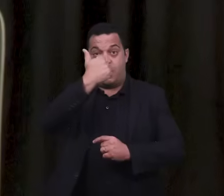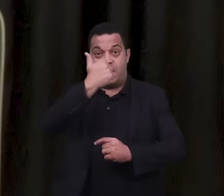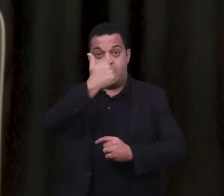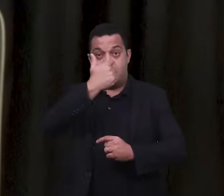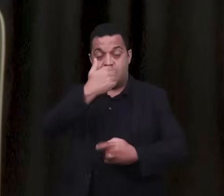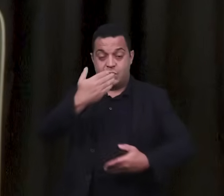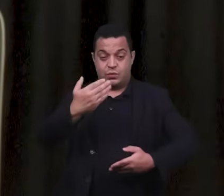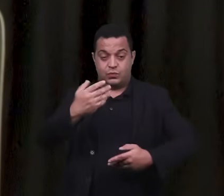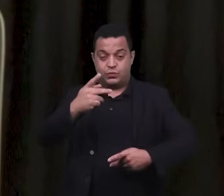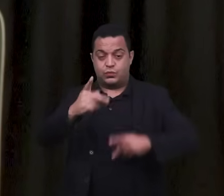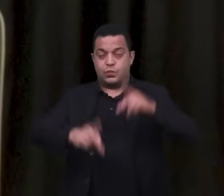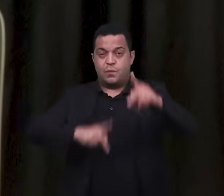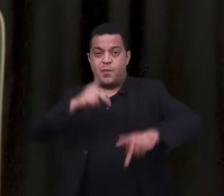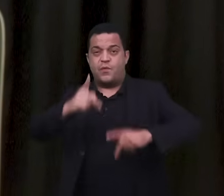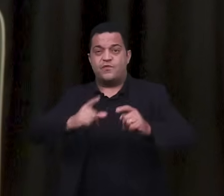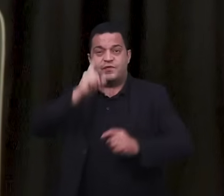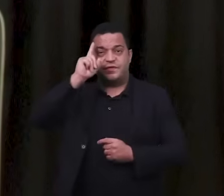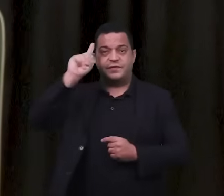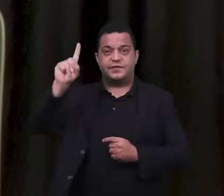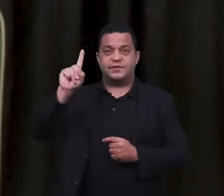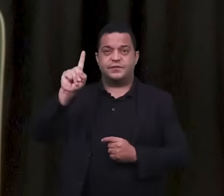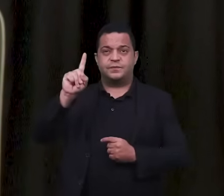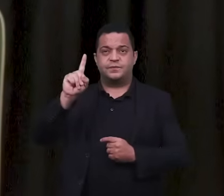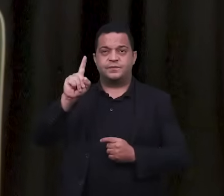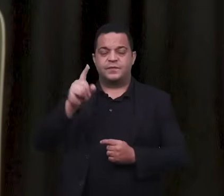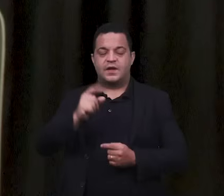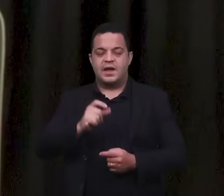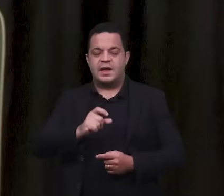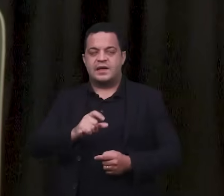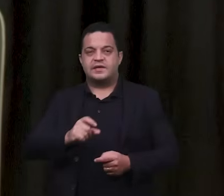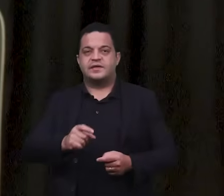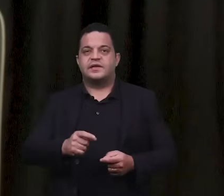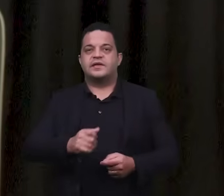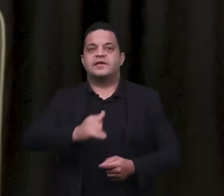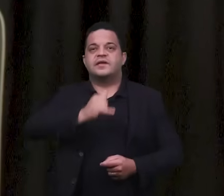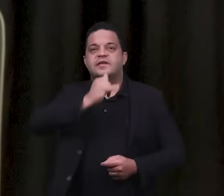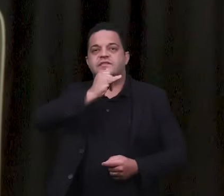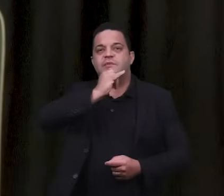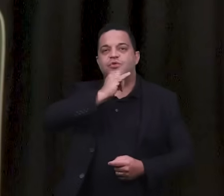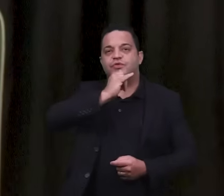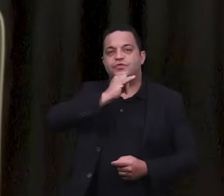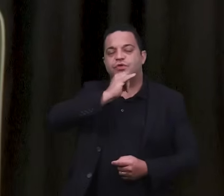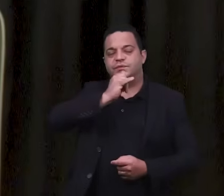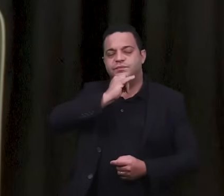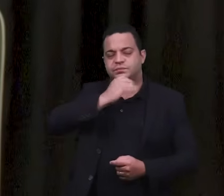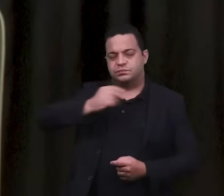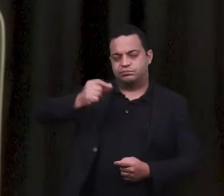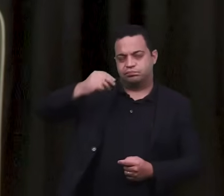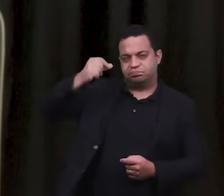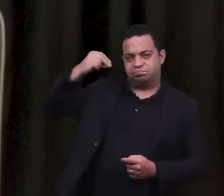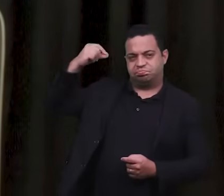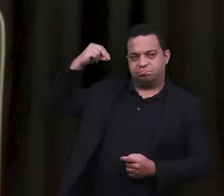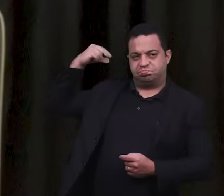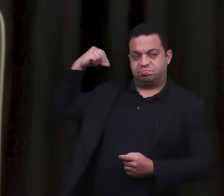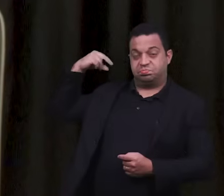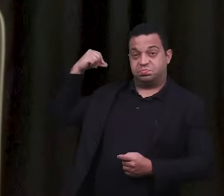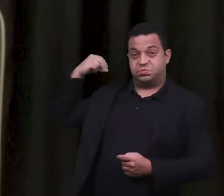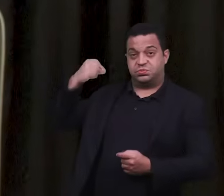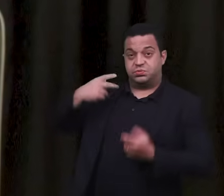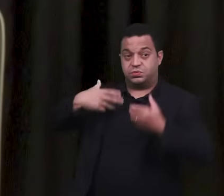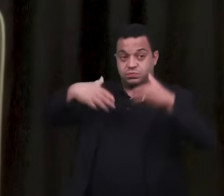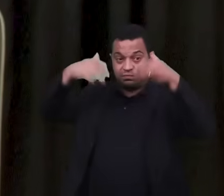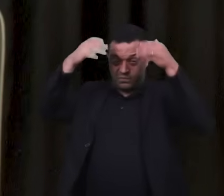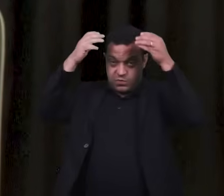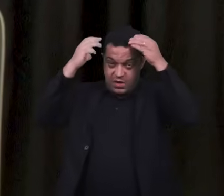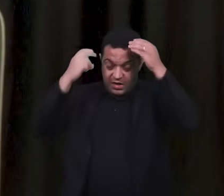Velho Testamento, quando a palavra do Senhor se refere, por exemplo, a Nabucodonosor, que invadiu Jerusalém, e a Bíblia